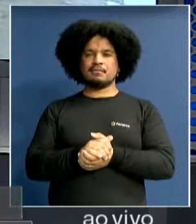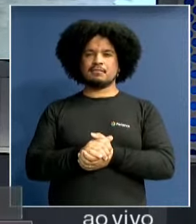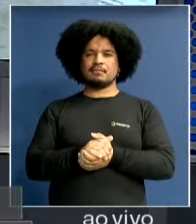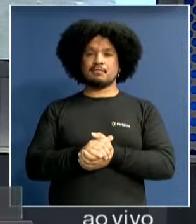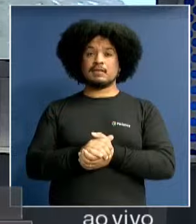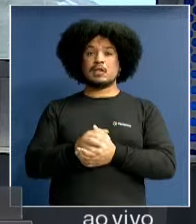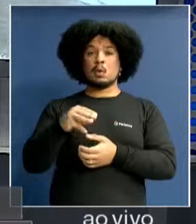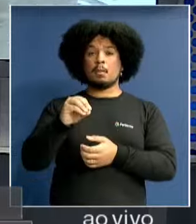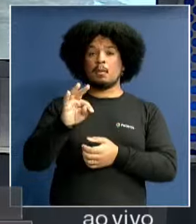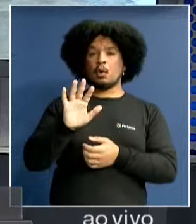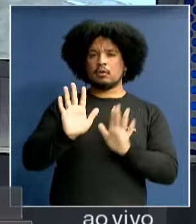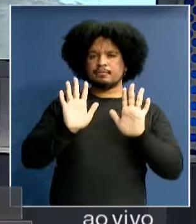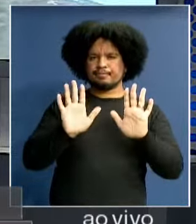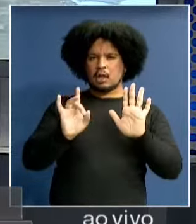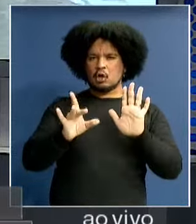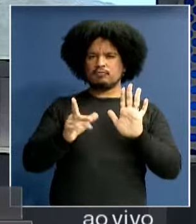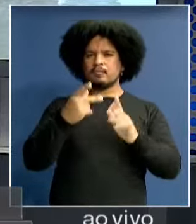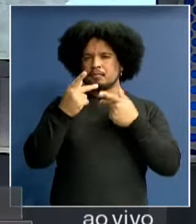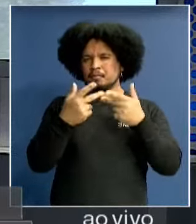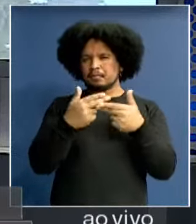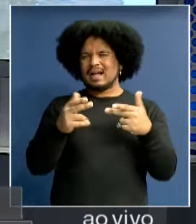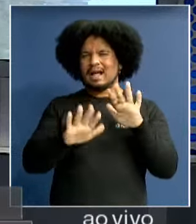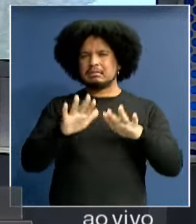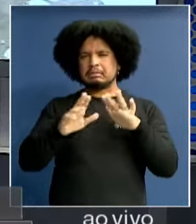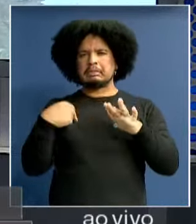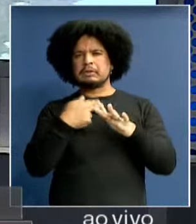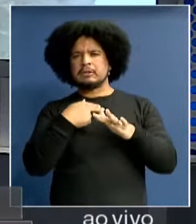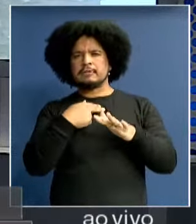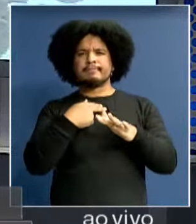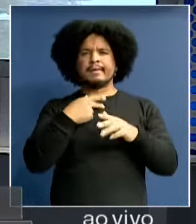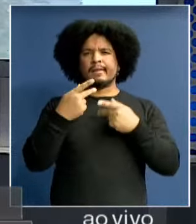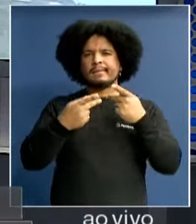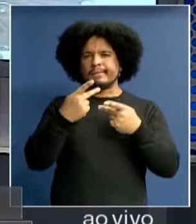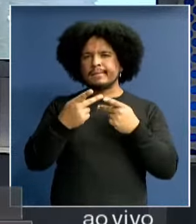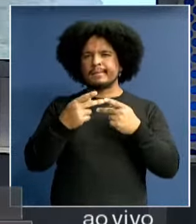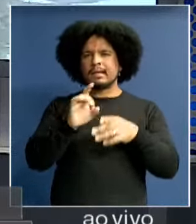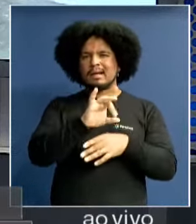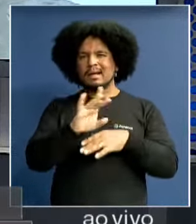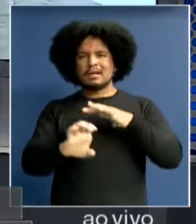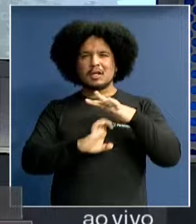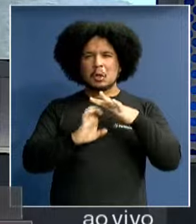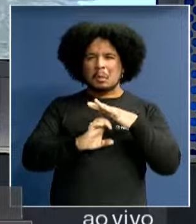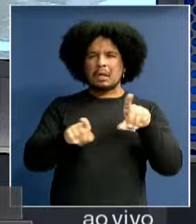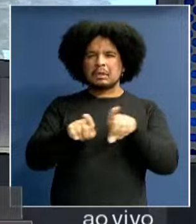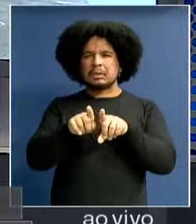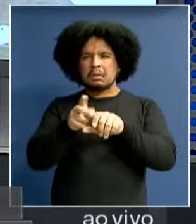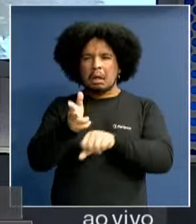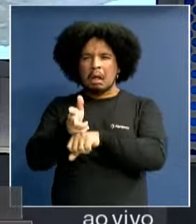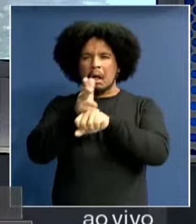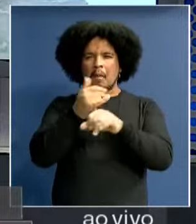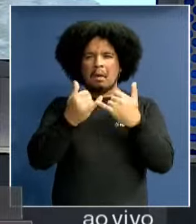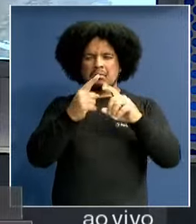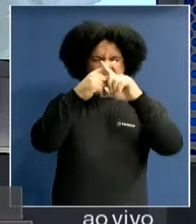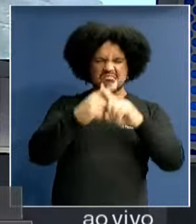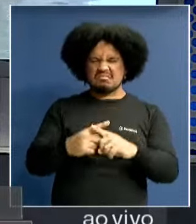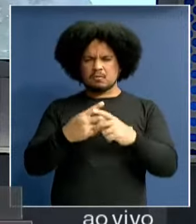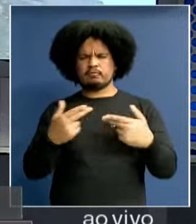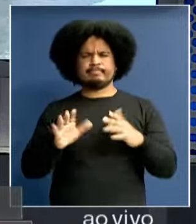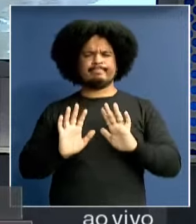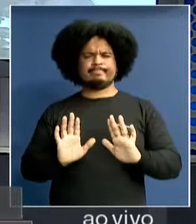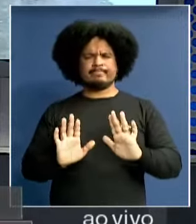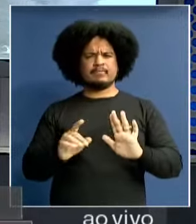E, Mota, deixa eu só fazer um comentário aqui, porque às vezes a gente fala que as empresas, as emissoras têm essa rivalidade, assim, só